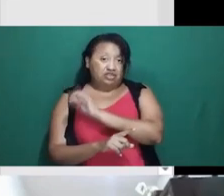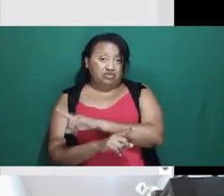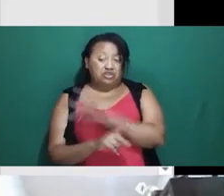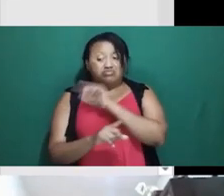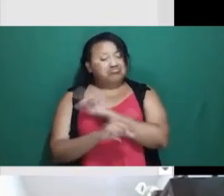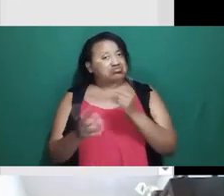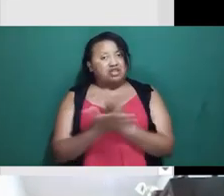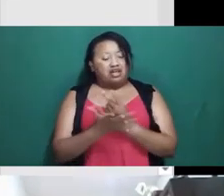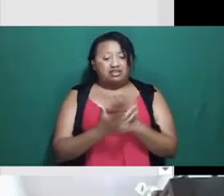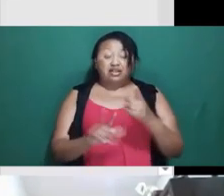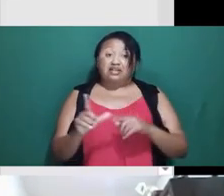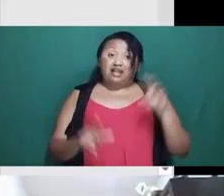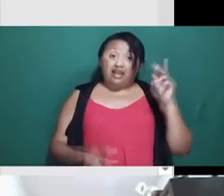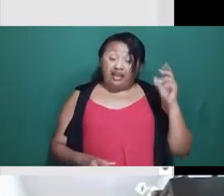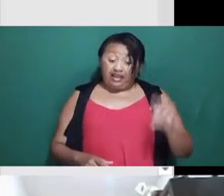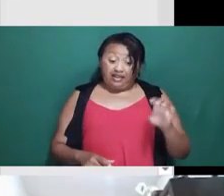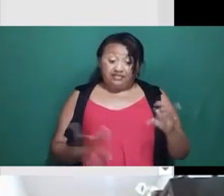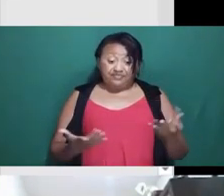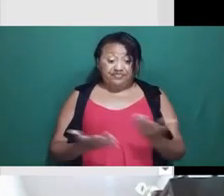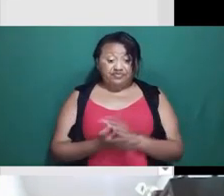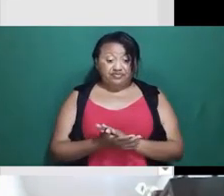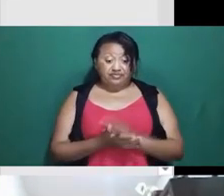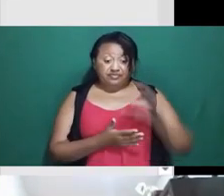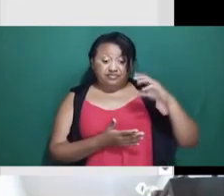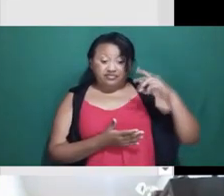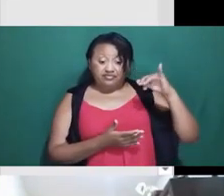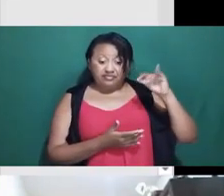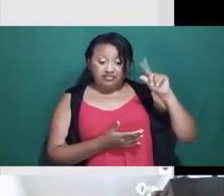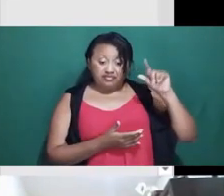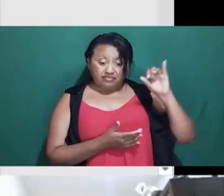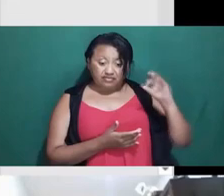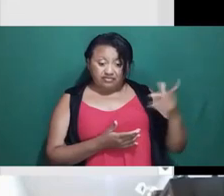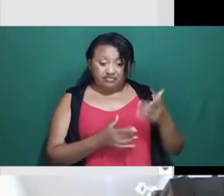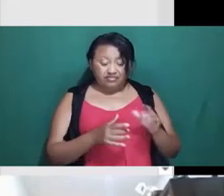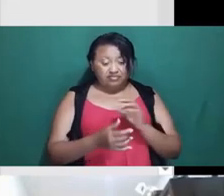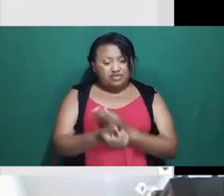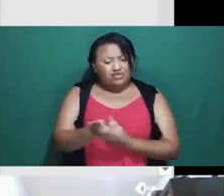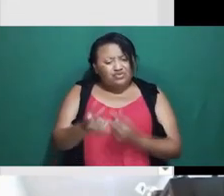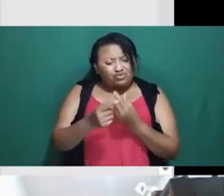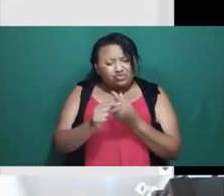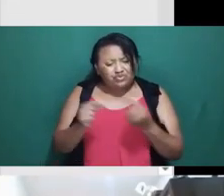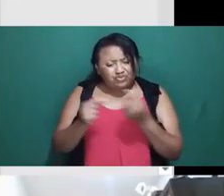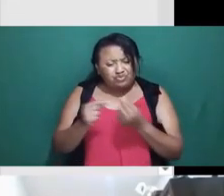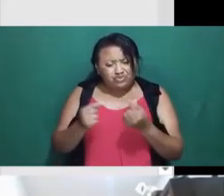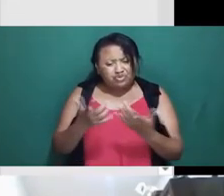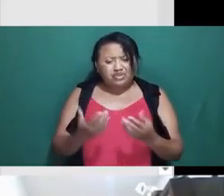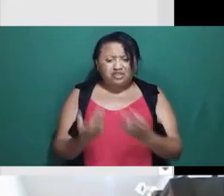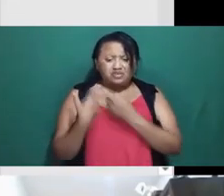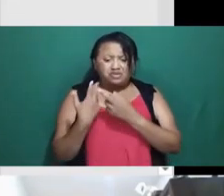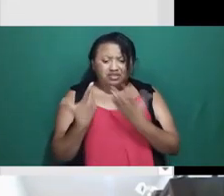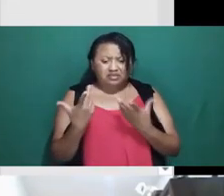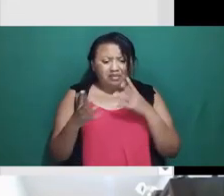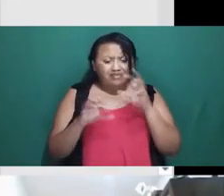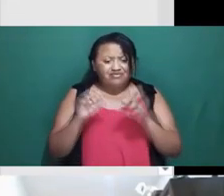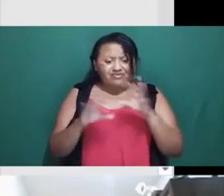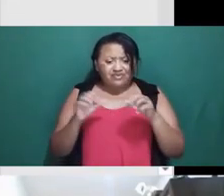para o átomo e letra é dele os capilares são vasos extremamente finos e são responsáveis exclusivamente pela coleta de biomoléculas